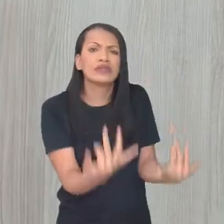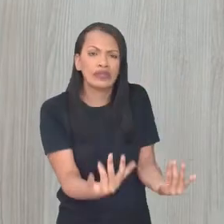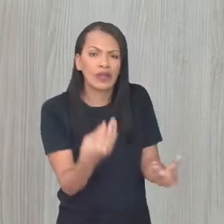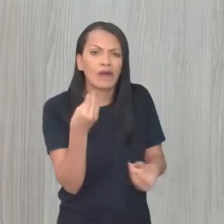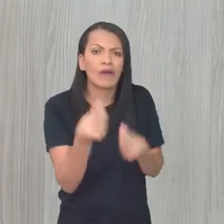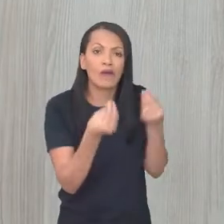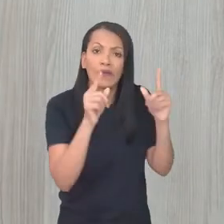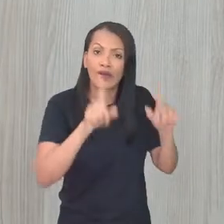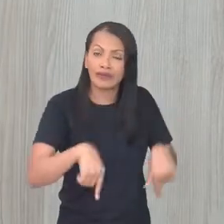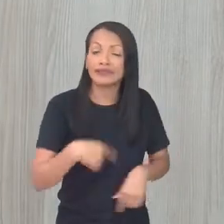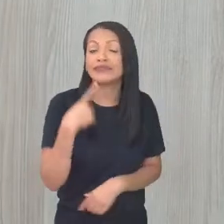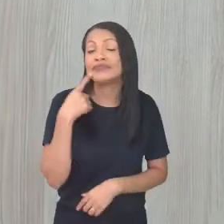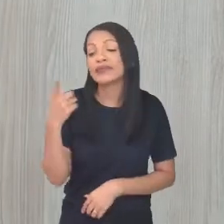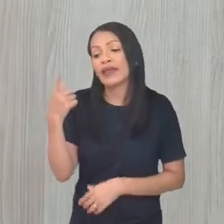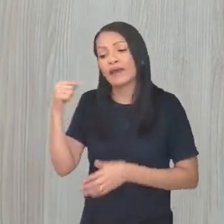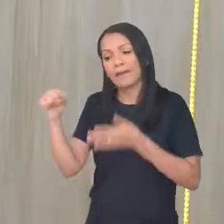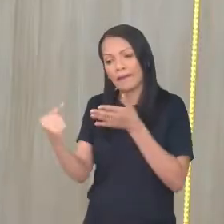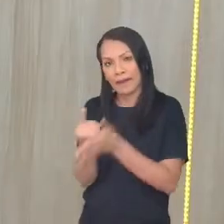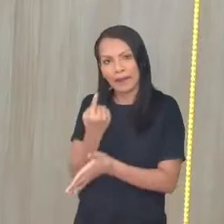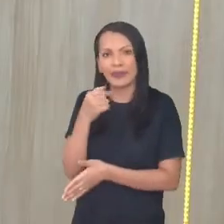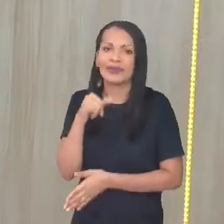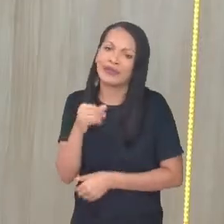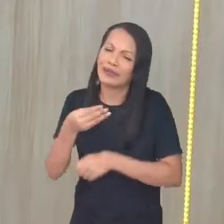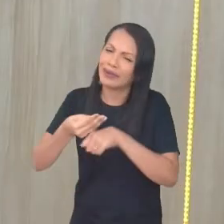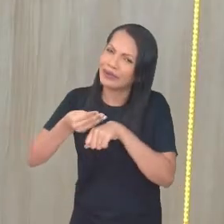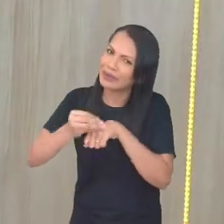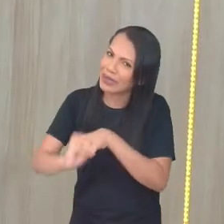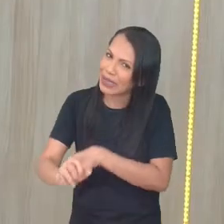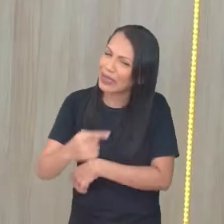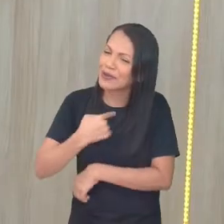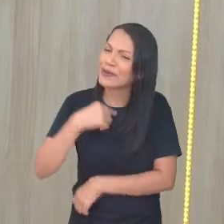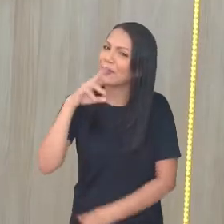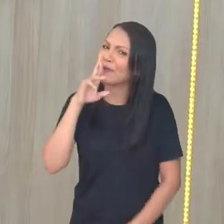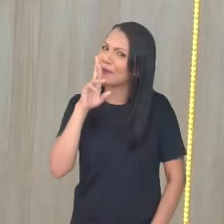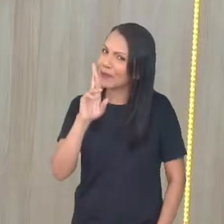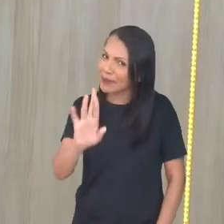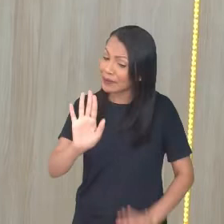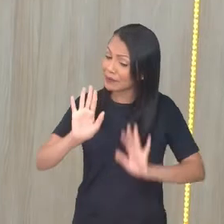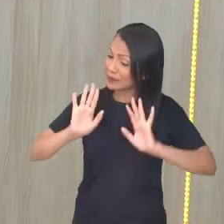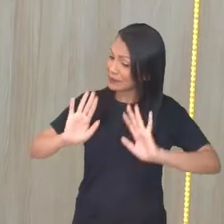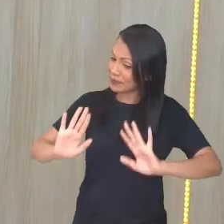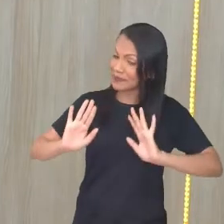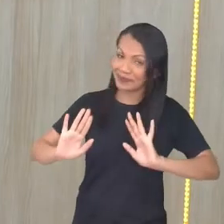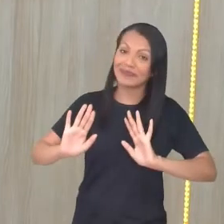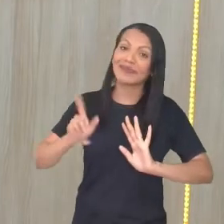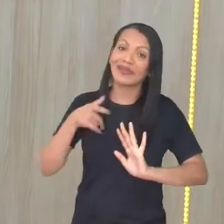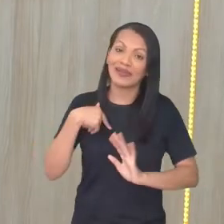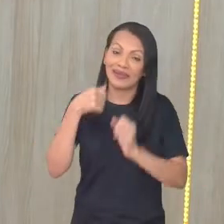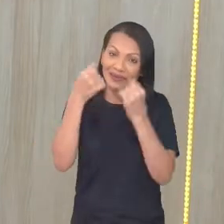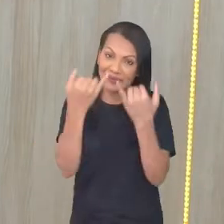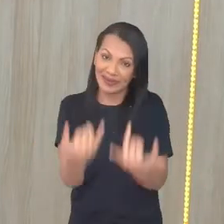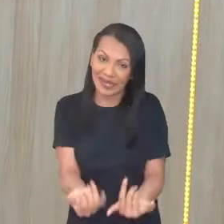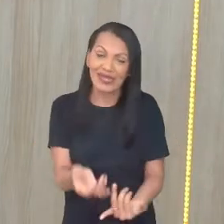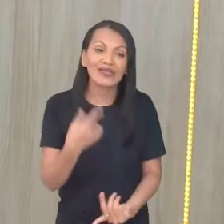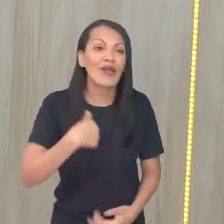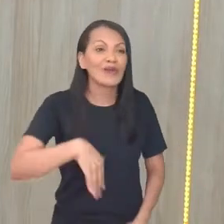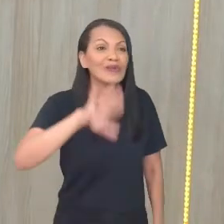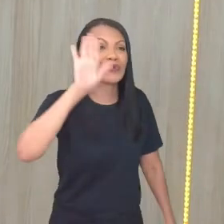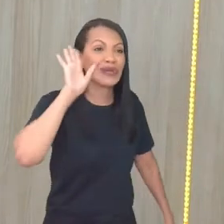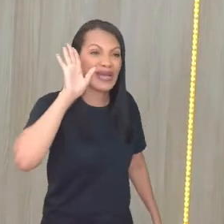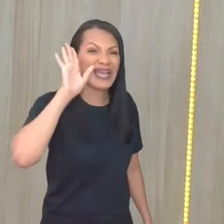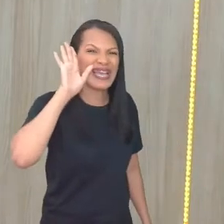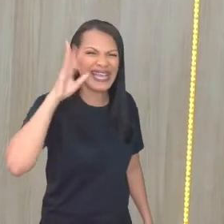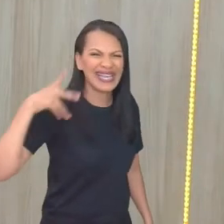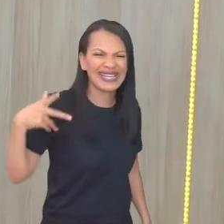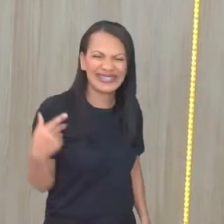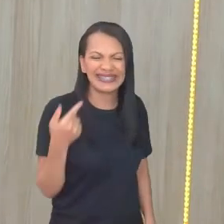ele isso. ele tá perguntando, isso é um spoiler. Eu vou responder isso É. daqui a pouco, porque a gente Oh, vai isso falar aqui é só levantar a sobre bola pra tu cortar.